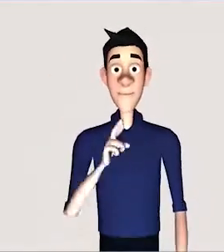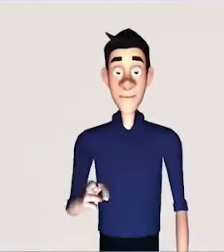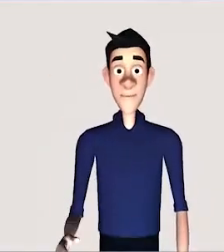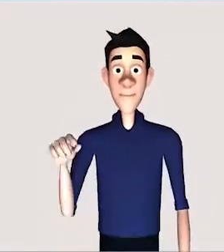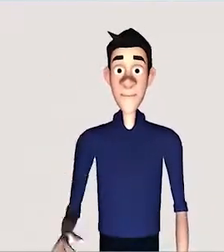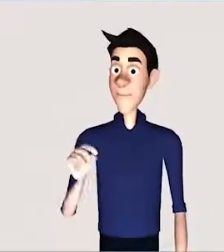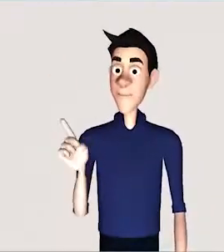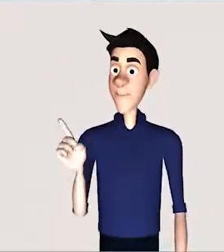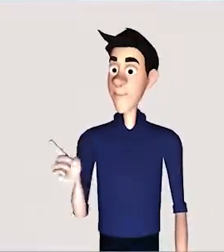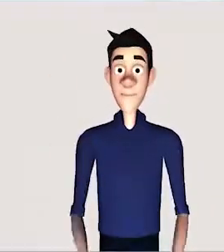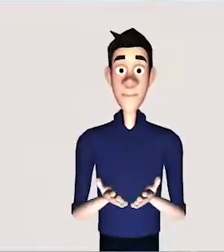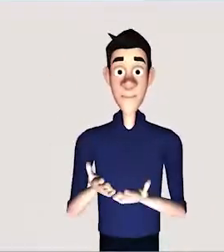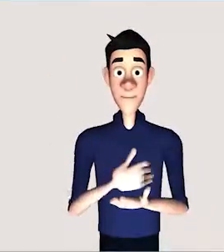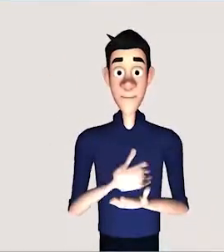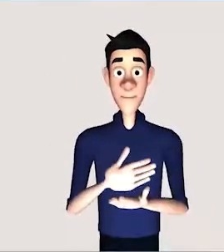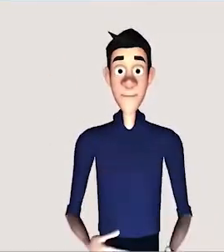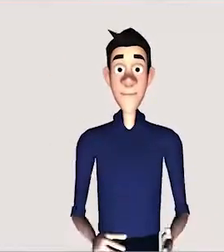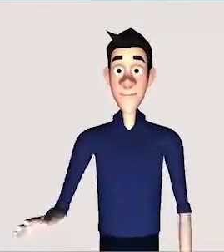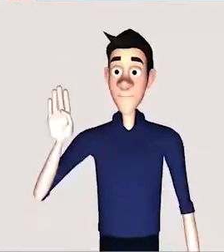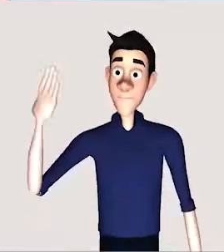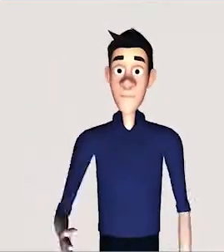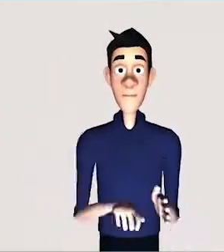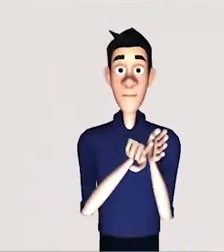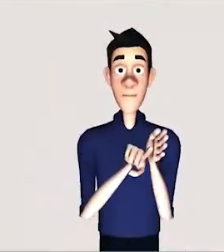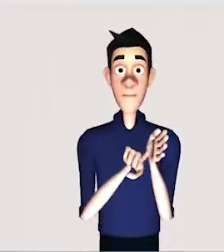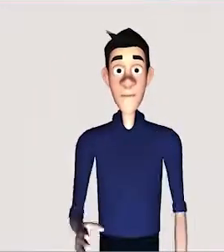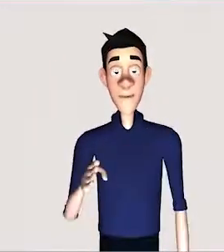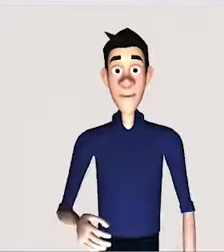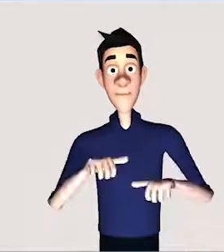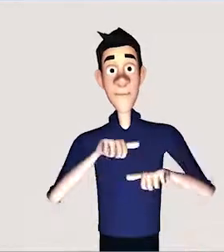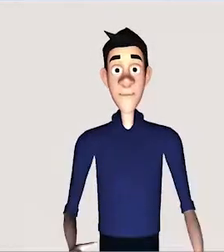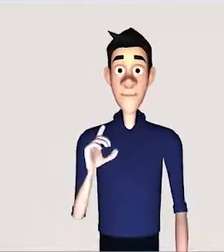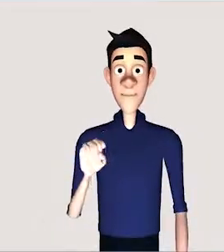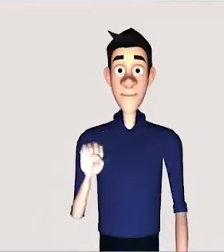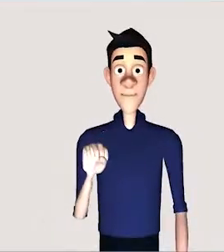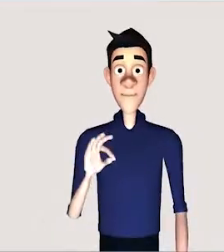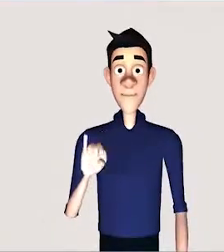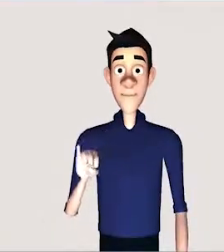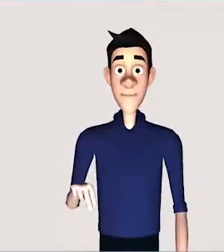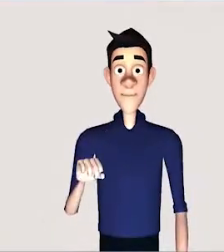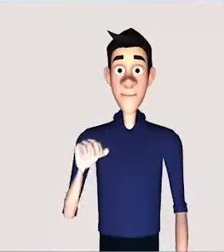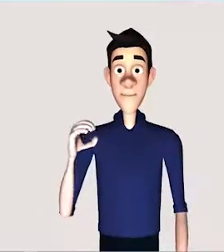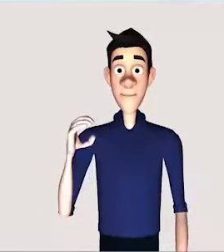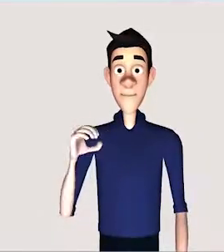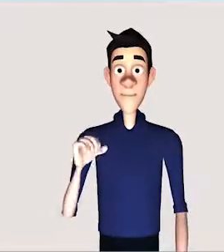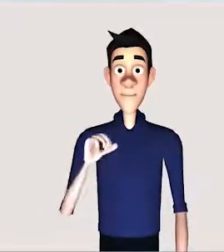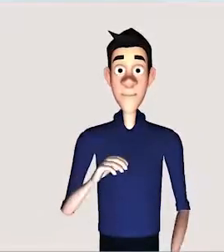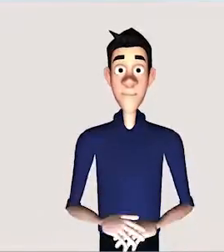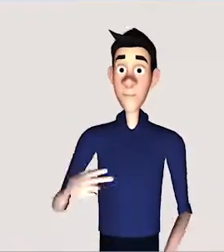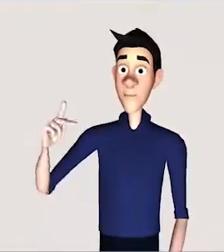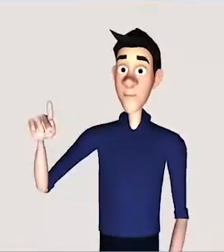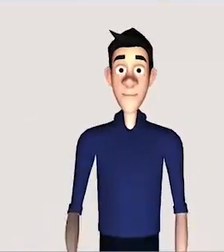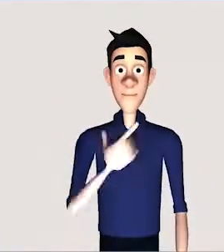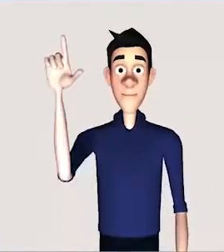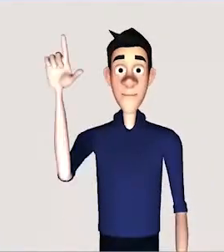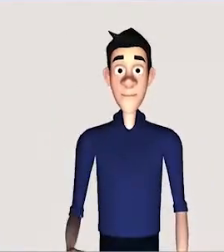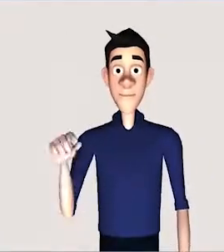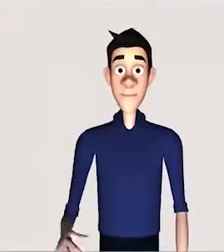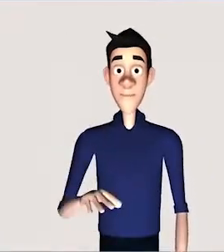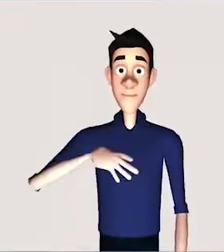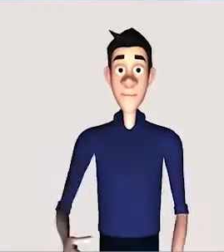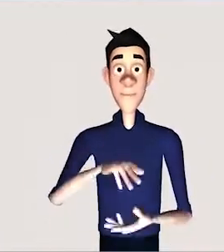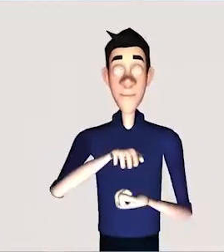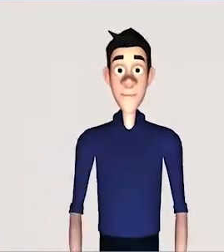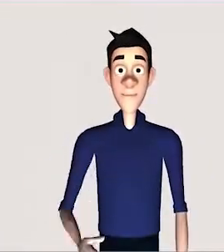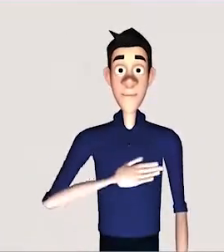assuntos para o visitante responder, porque senão o livro de assinatura vira um questionário, né? Já muda a destinação dele. E outra que nem todo